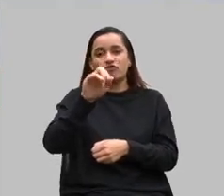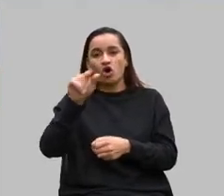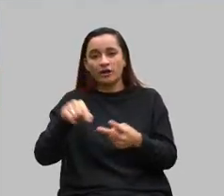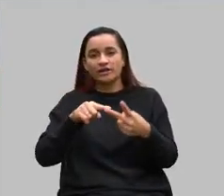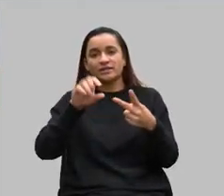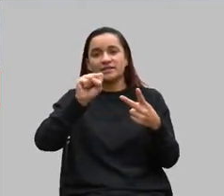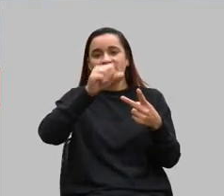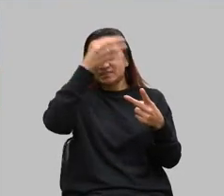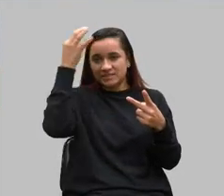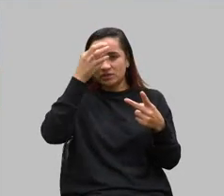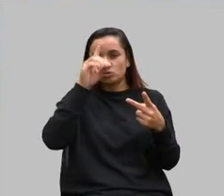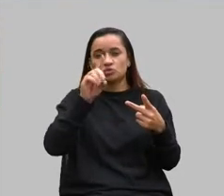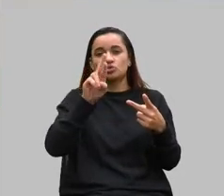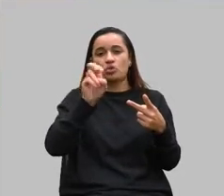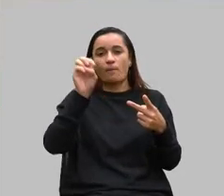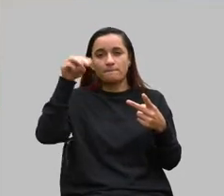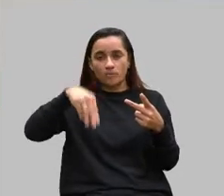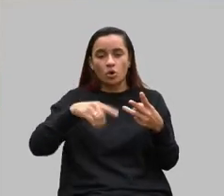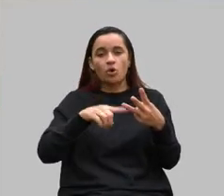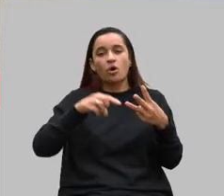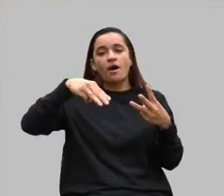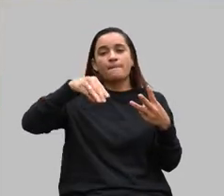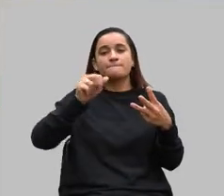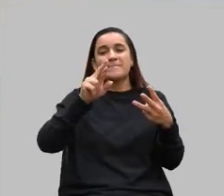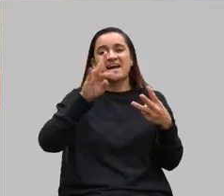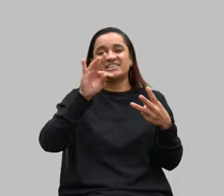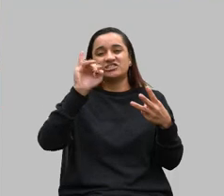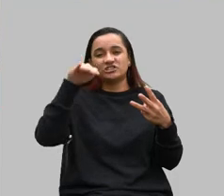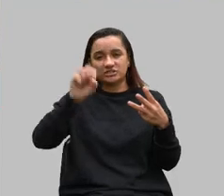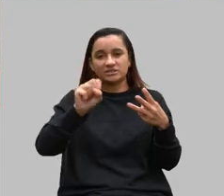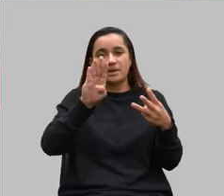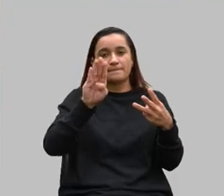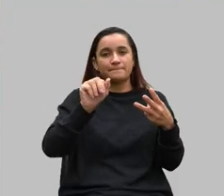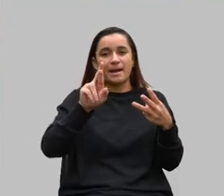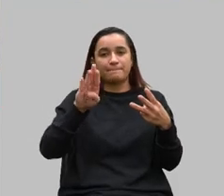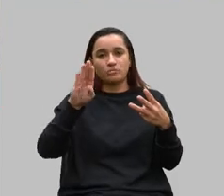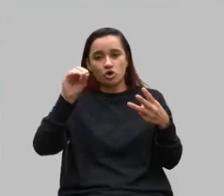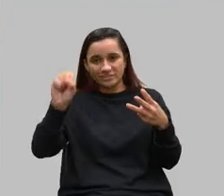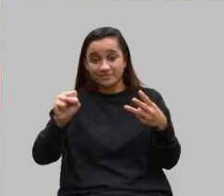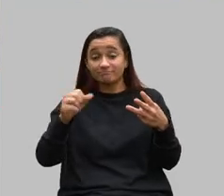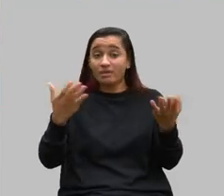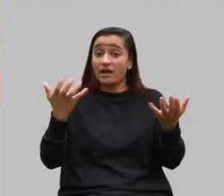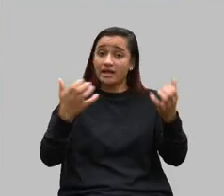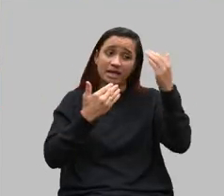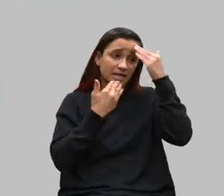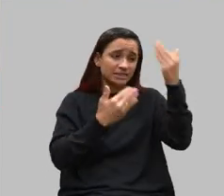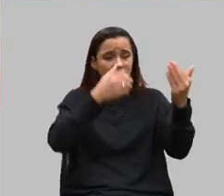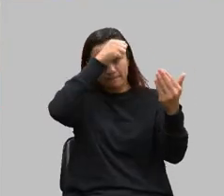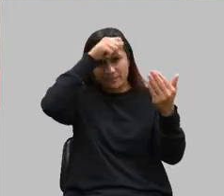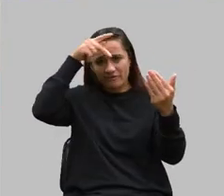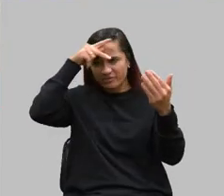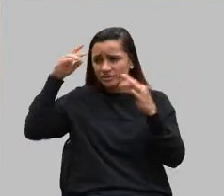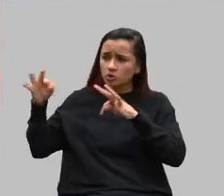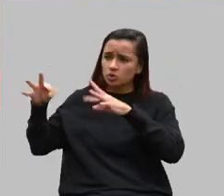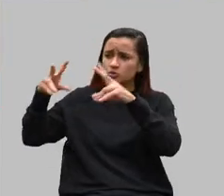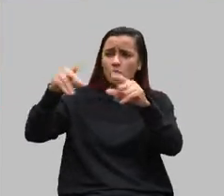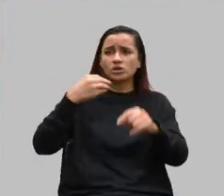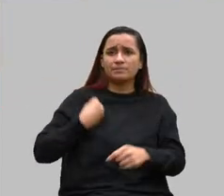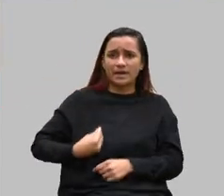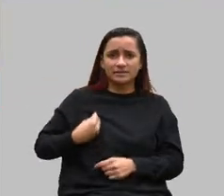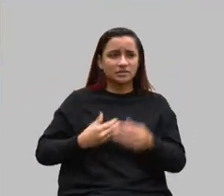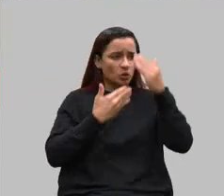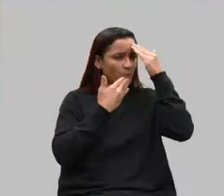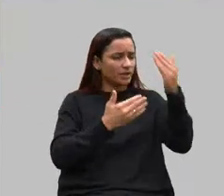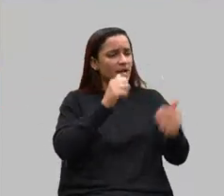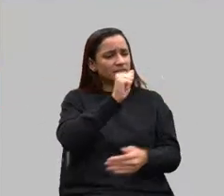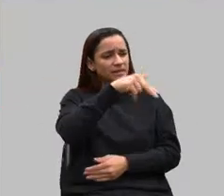matis Barbosa no mais quero agradecer os prefeitos a cada um de vocês aqui presente agradecer a ntt